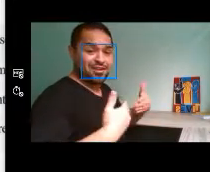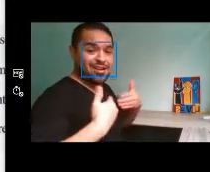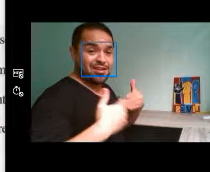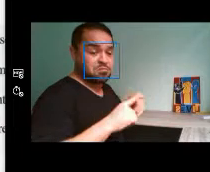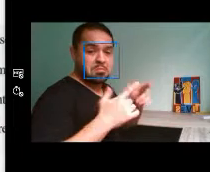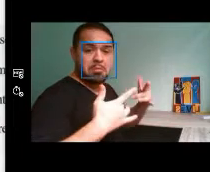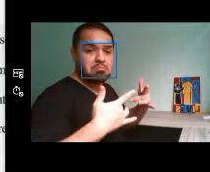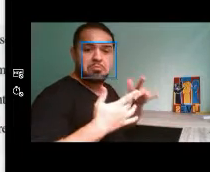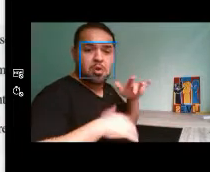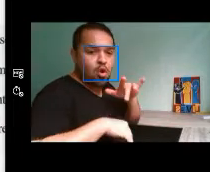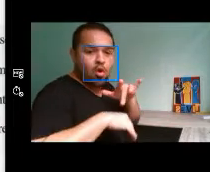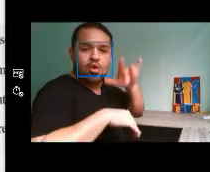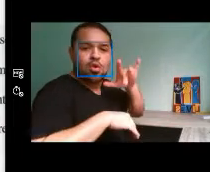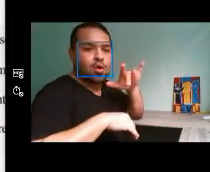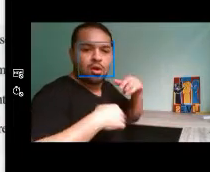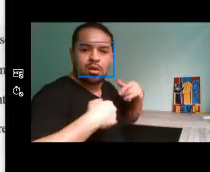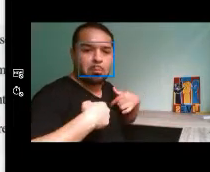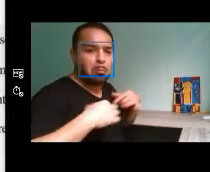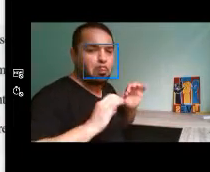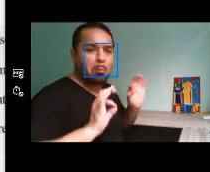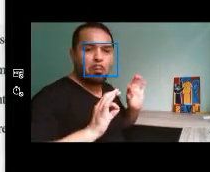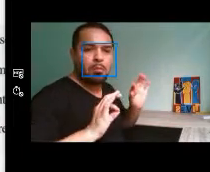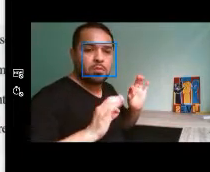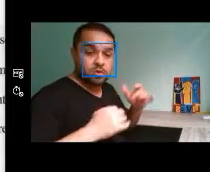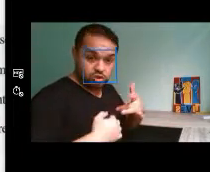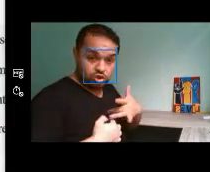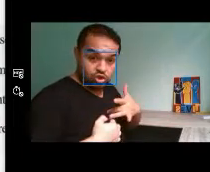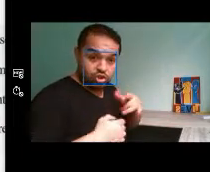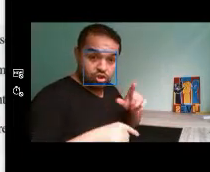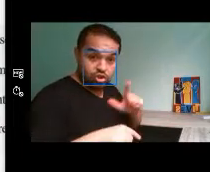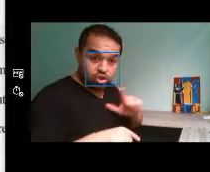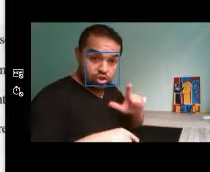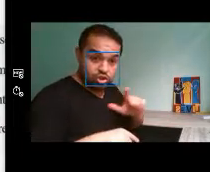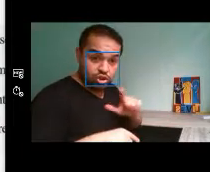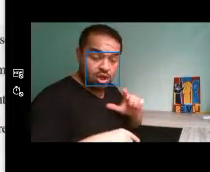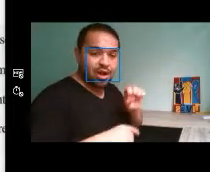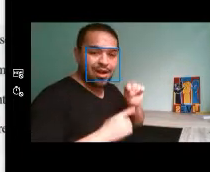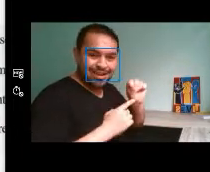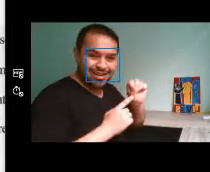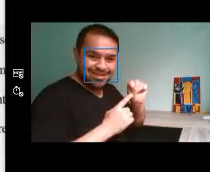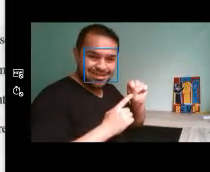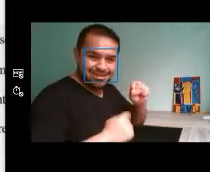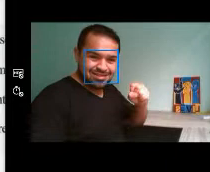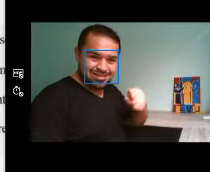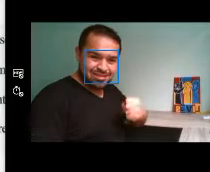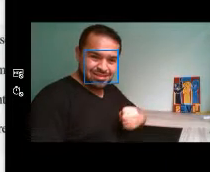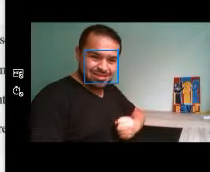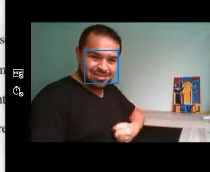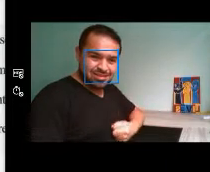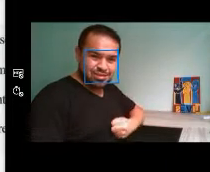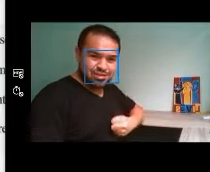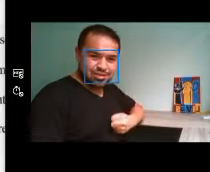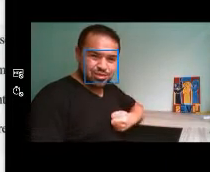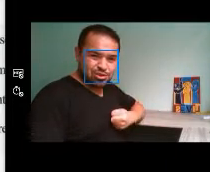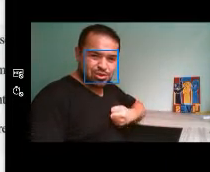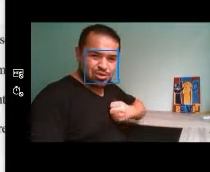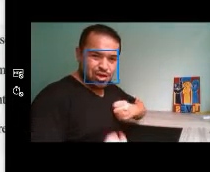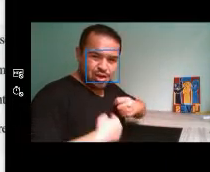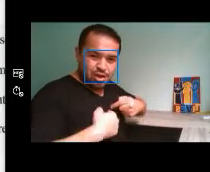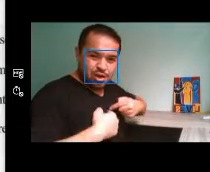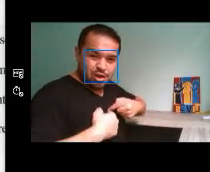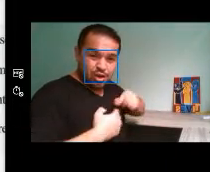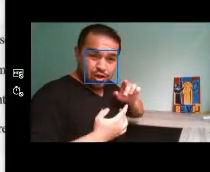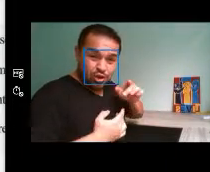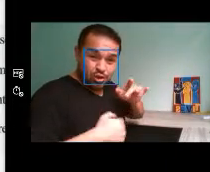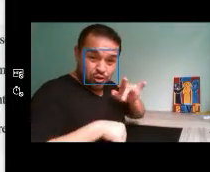carro, né? É no busto, mas não toca, é na frente do busto. No caso de ódio, toca nesse